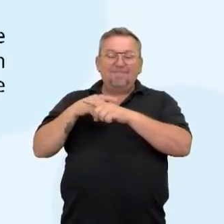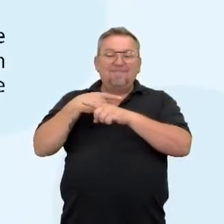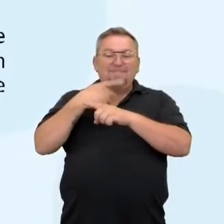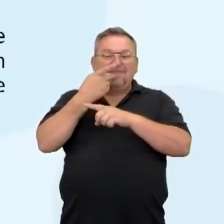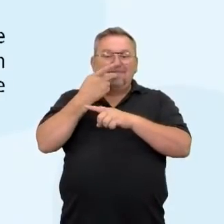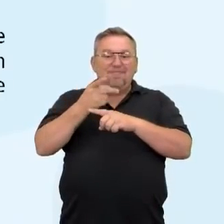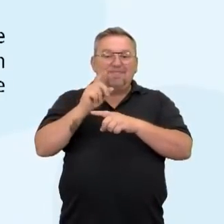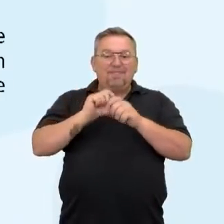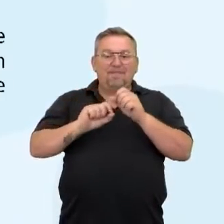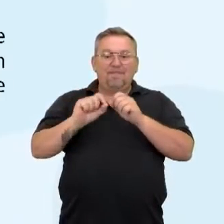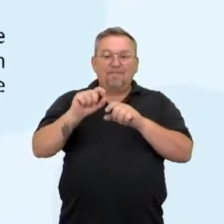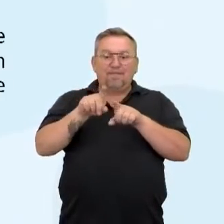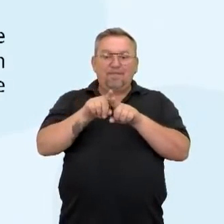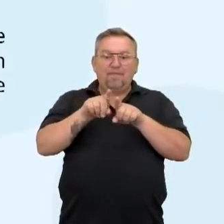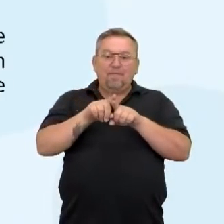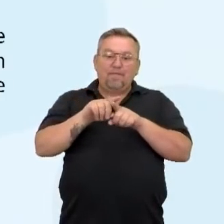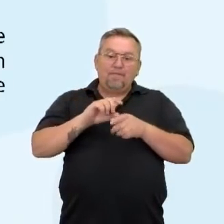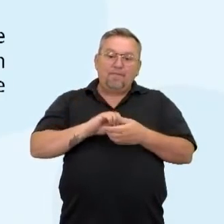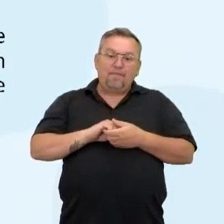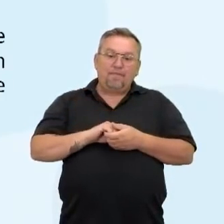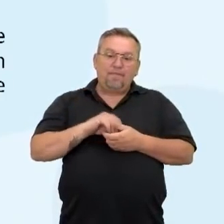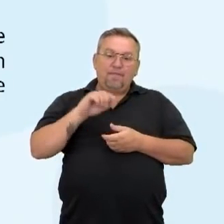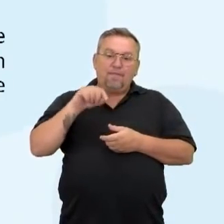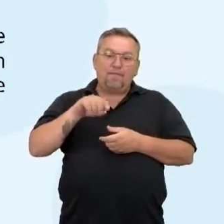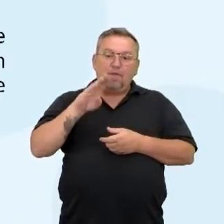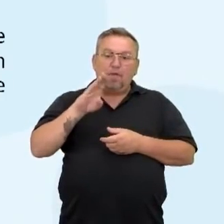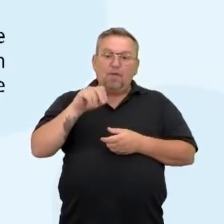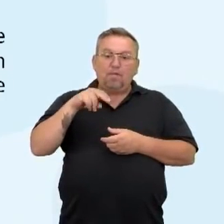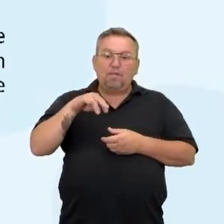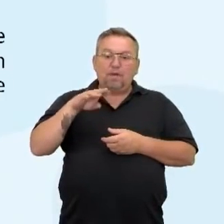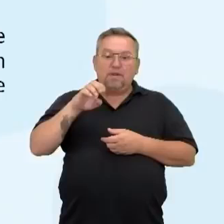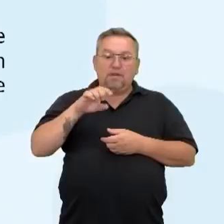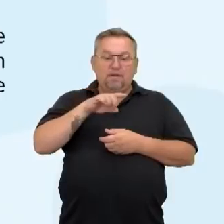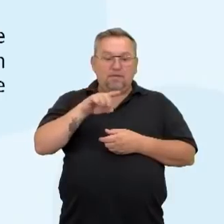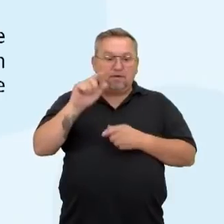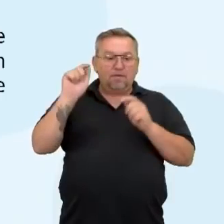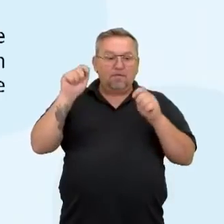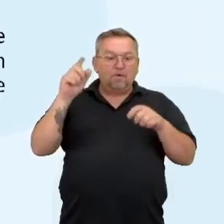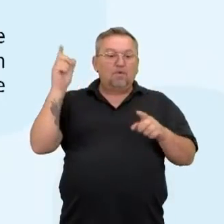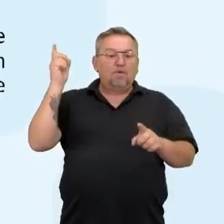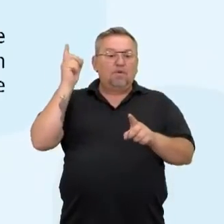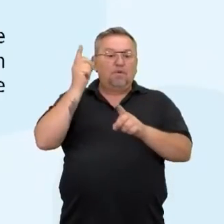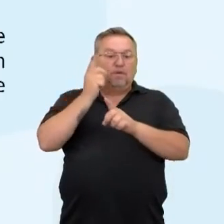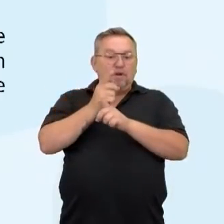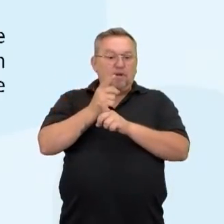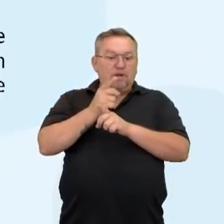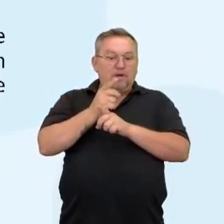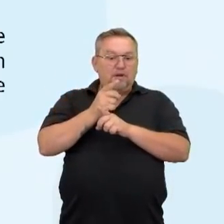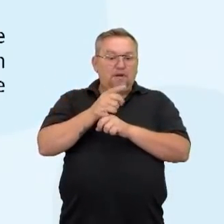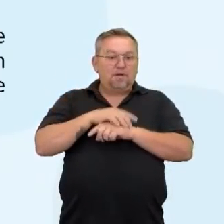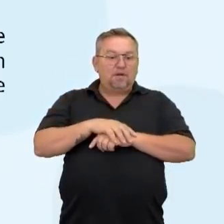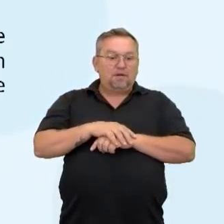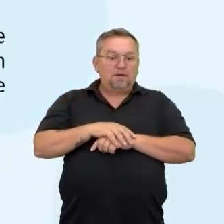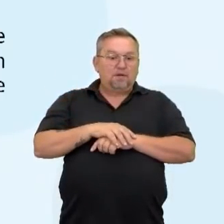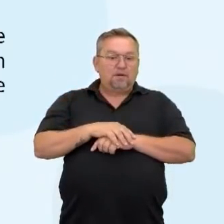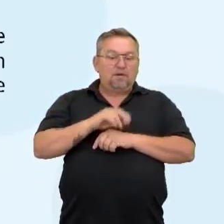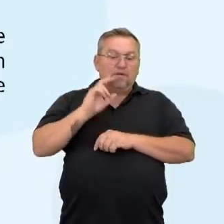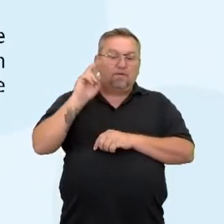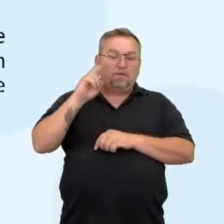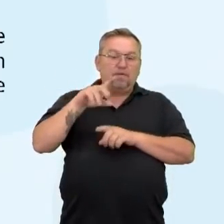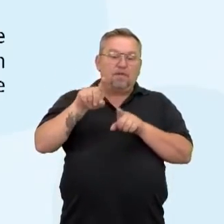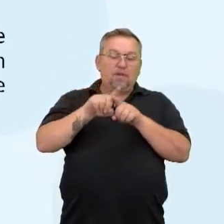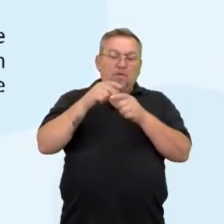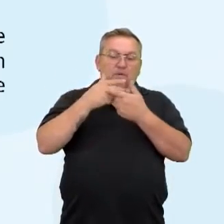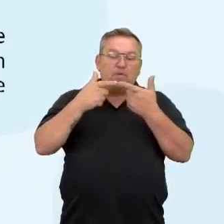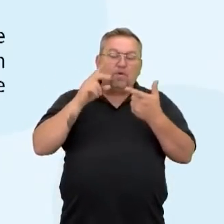habilidade que a gente está vendo nesse bimestre, que é o can aí você pode encontrar. Então, you can find. Então, tem a ver